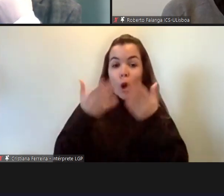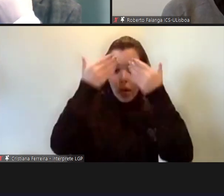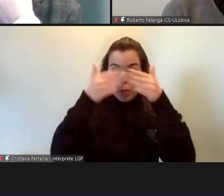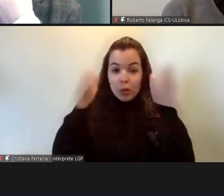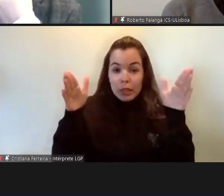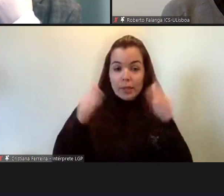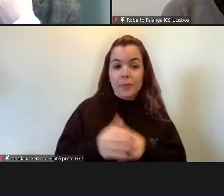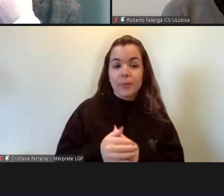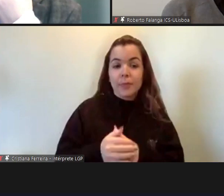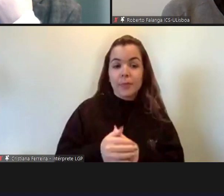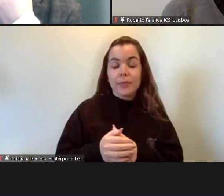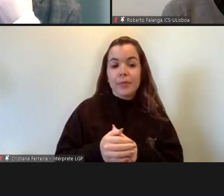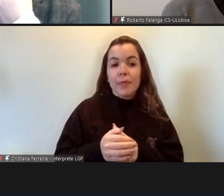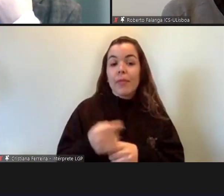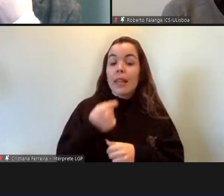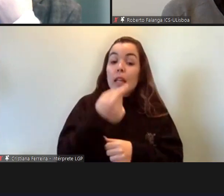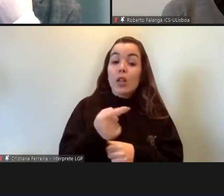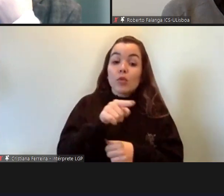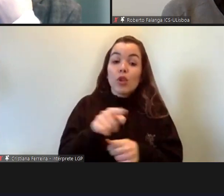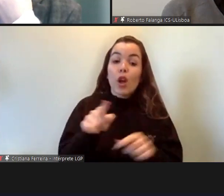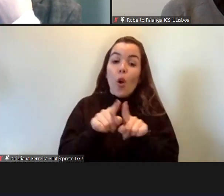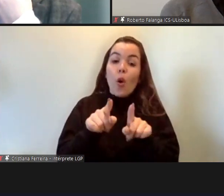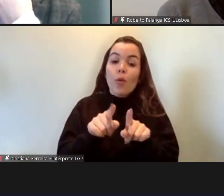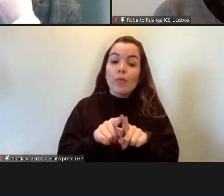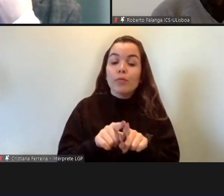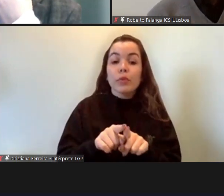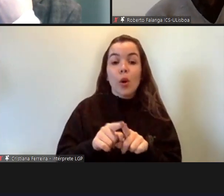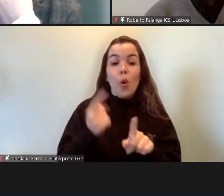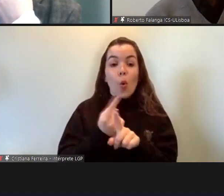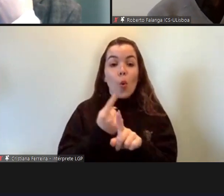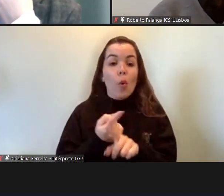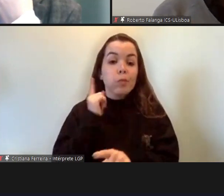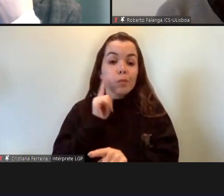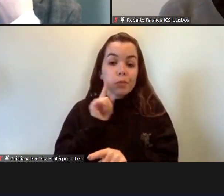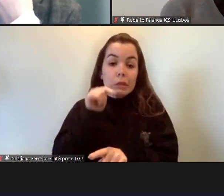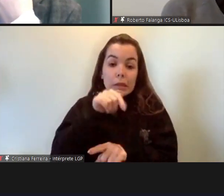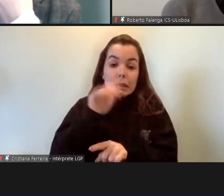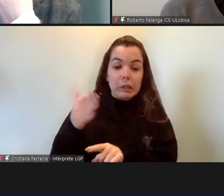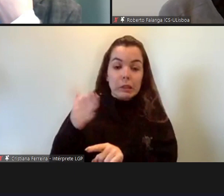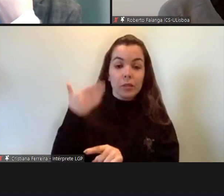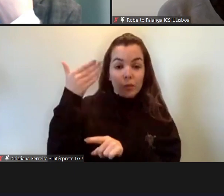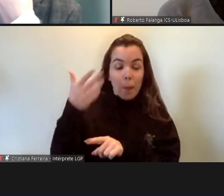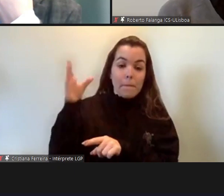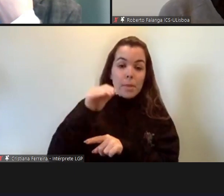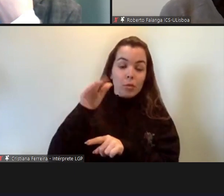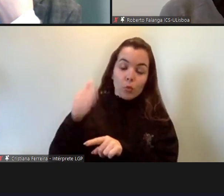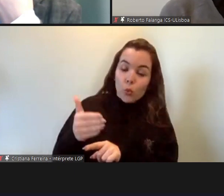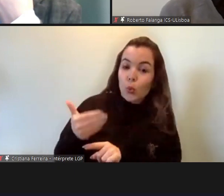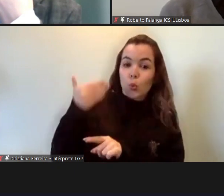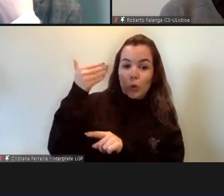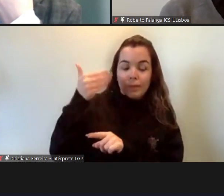digamos, é a cereja do bolo desta prioridade, porque na verdade a Comissão